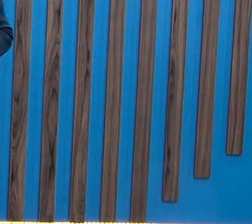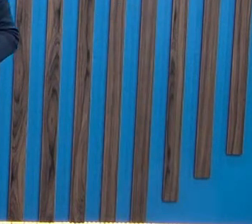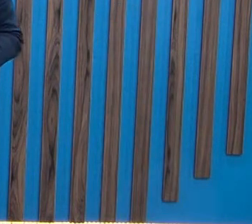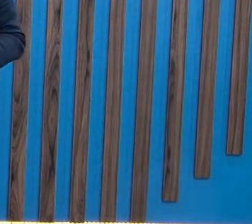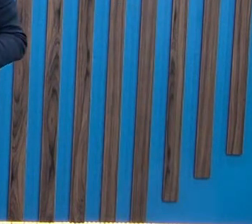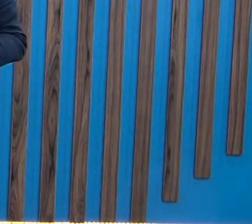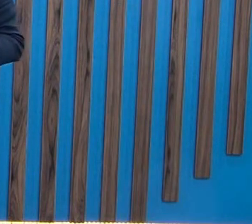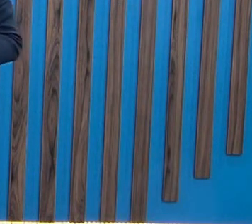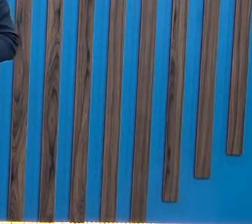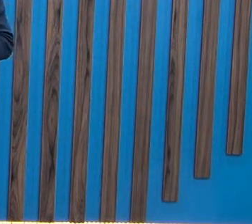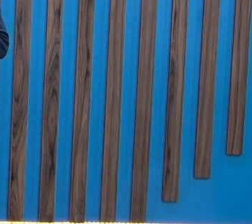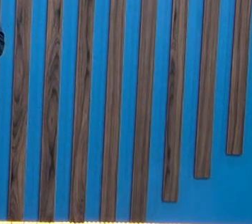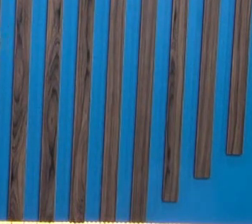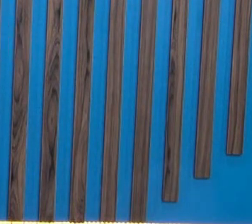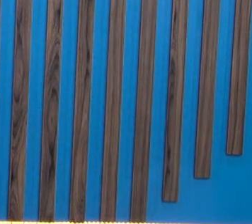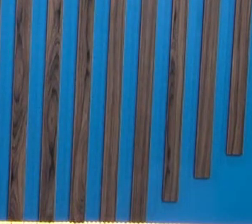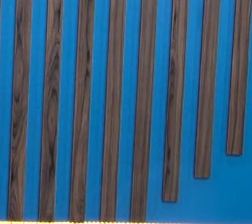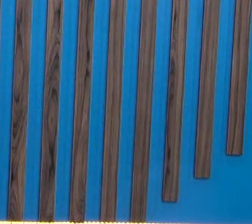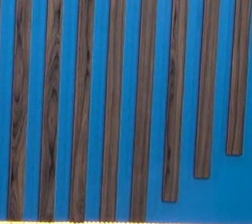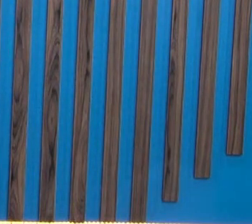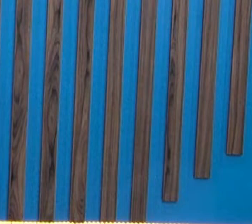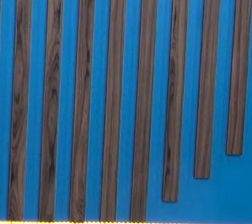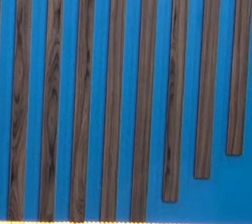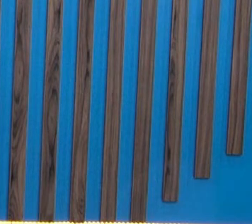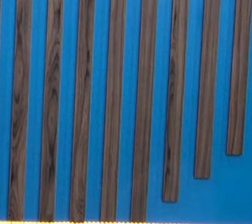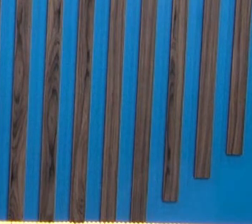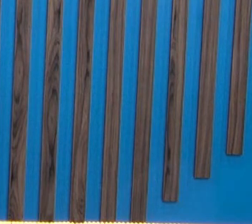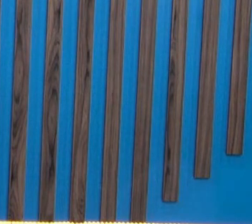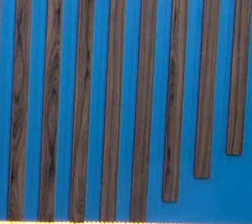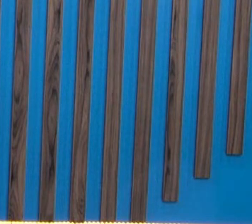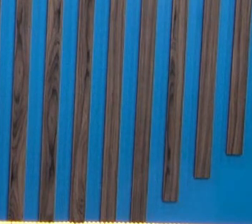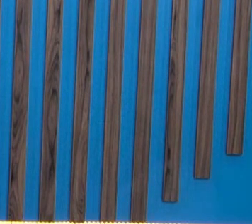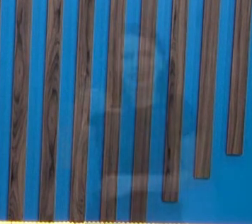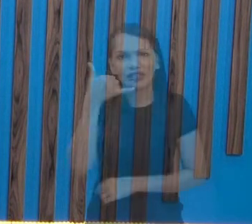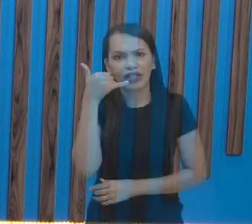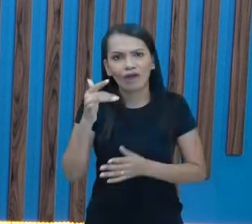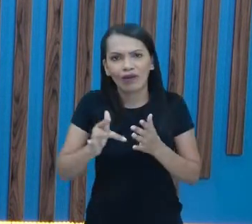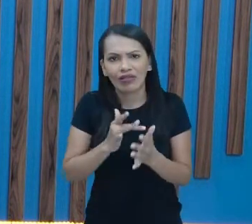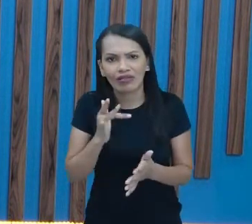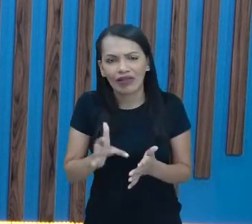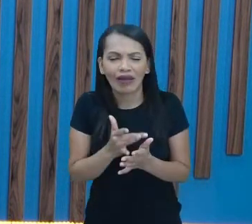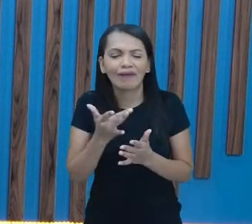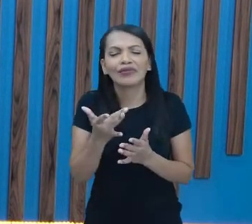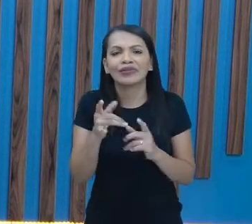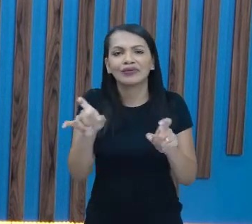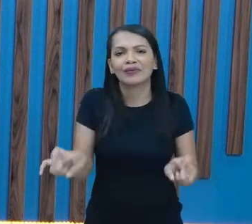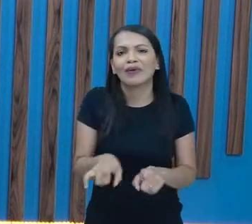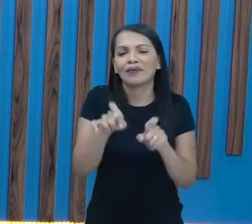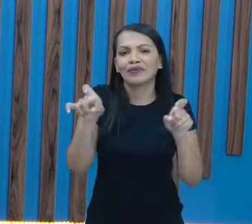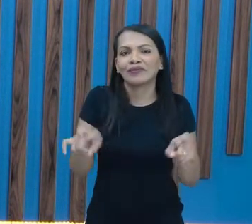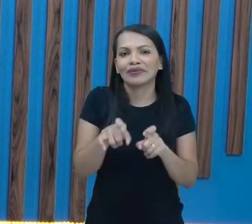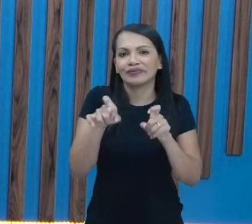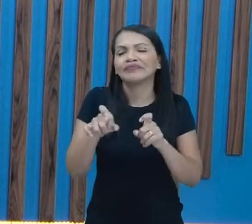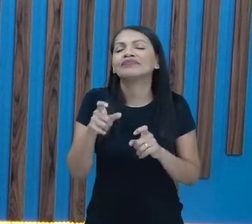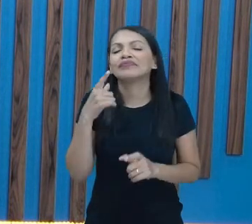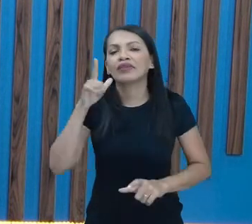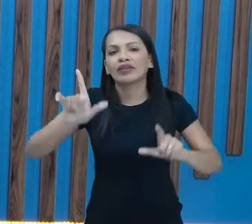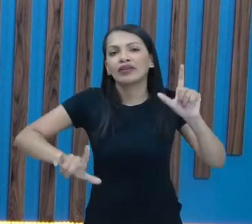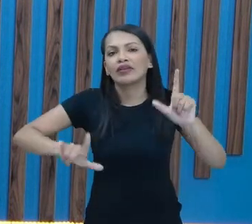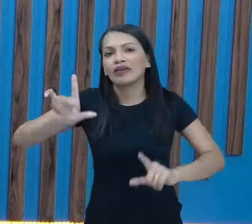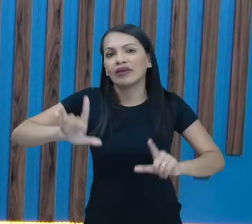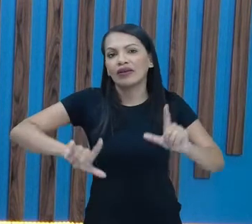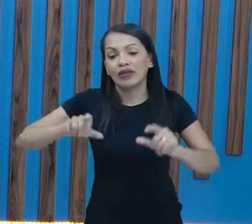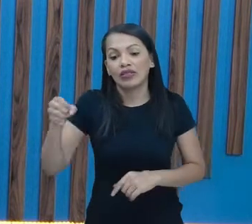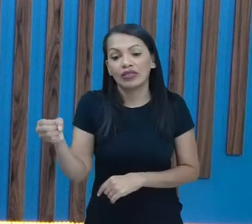podemos assistir a essa aula. TV, celular, tablet, computador, de que forma? TV Nova Nordeste, canal